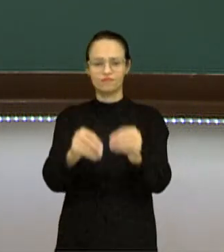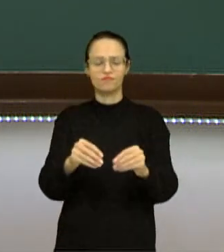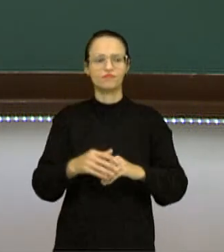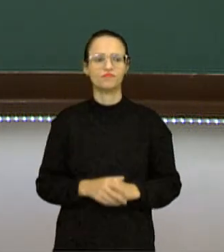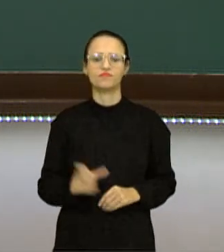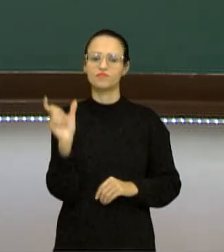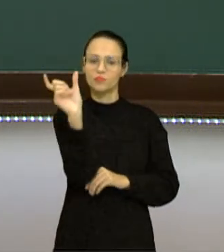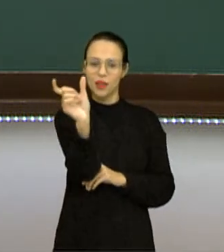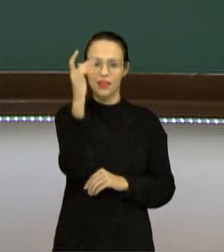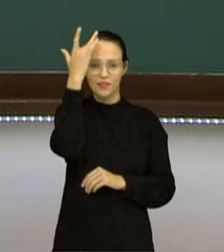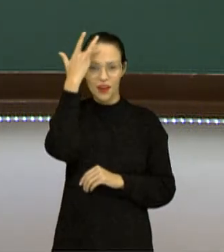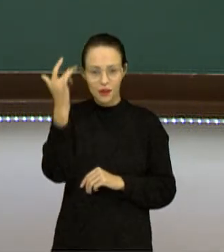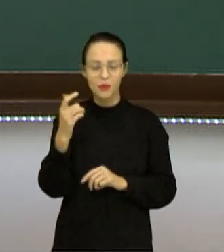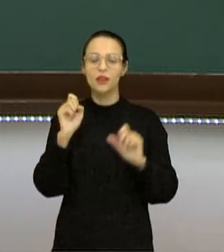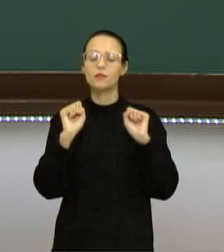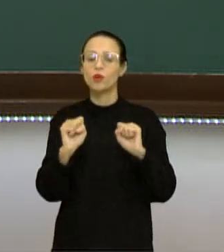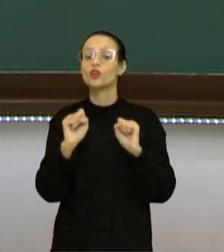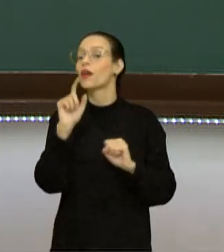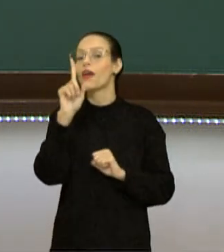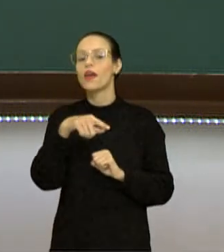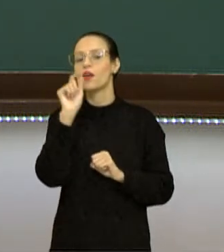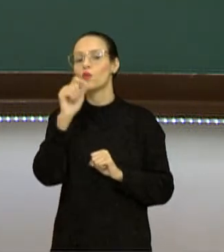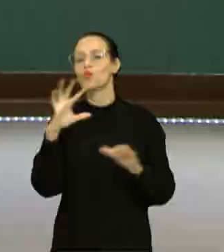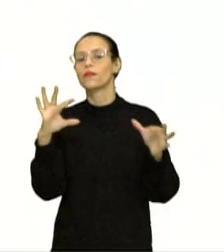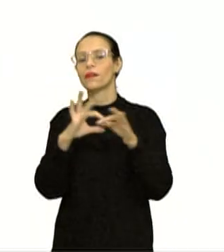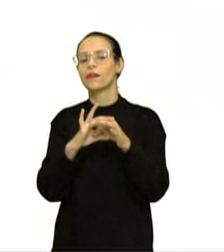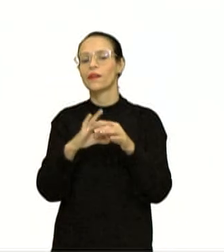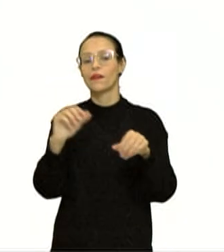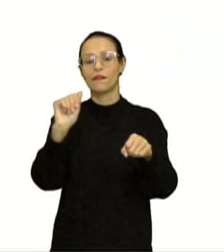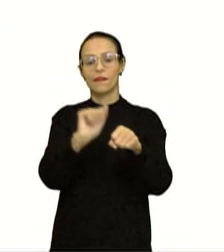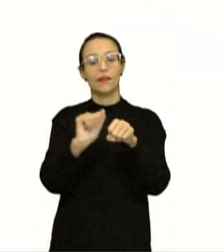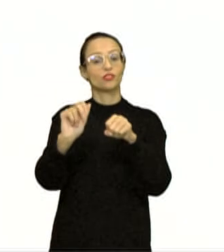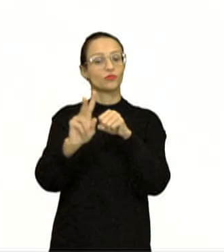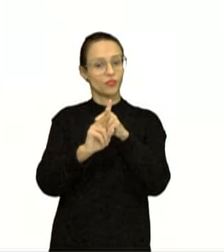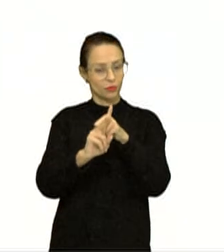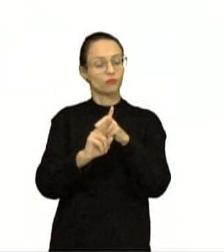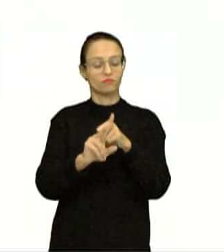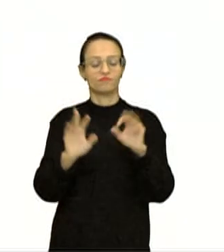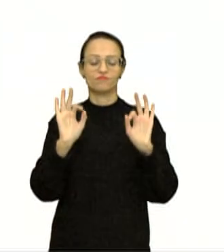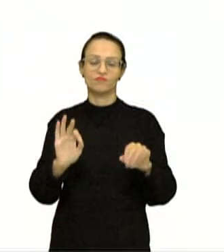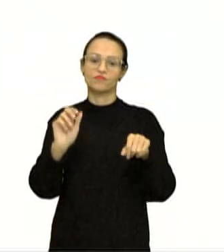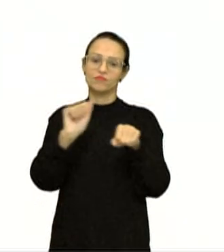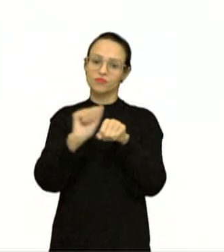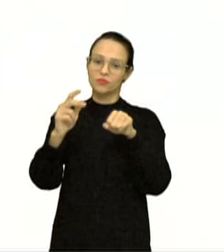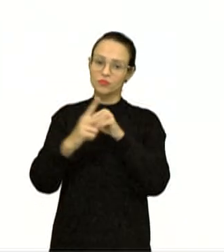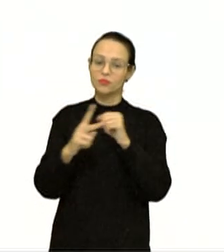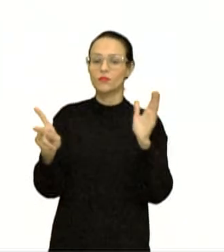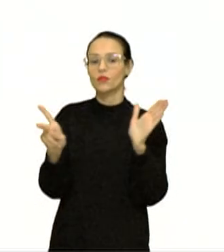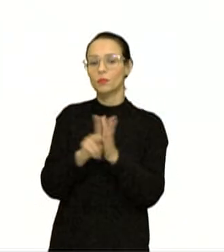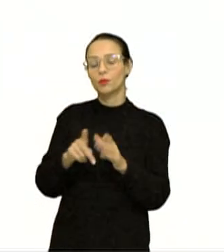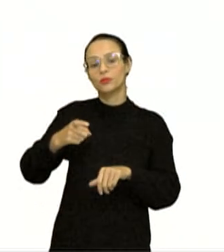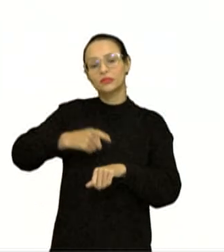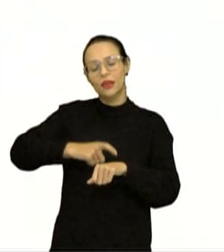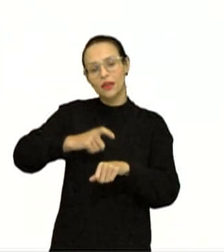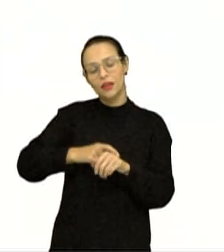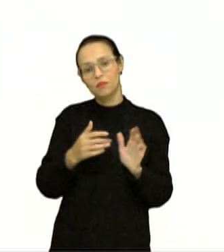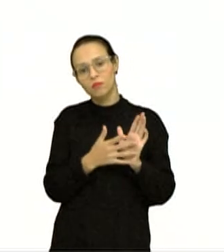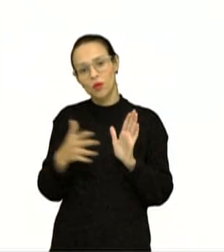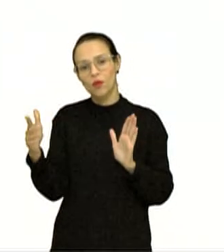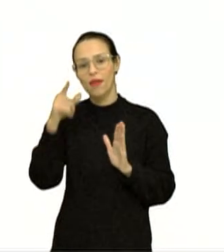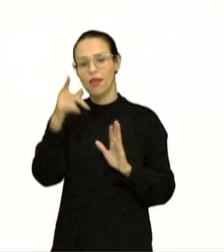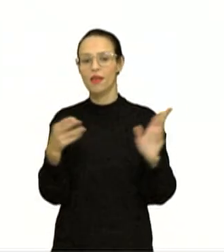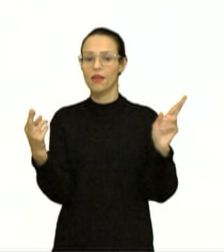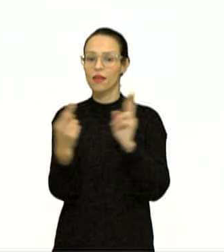termo amanhã pode ser classificado como um advérbio. Isso mesmo, um advérbio de tempo. Expressa essa